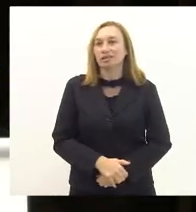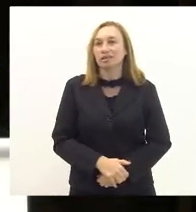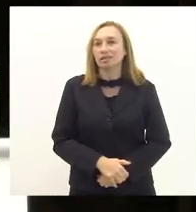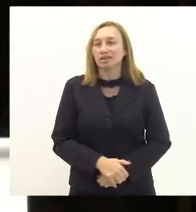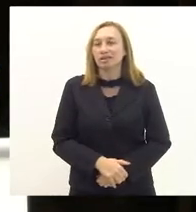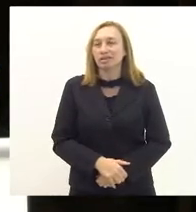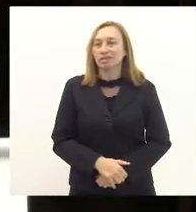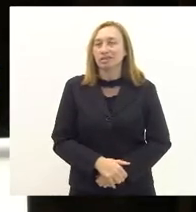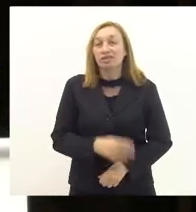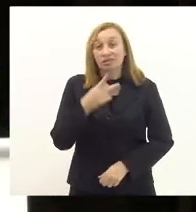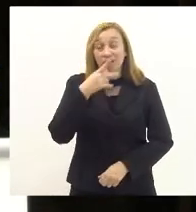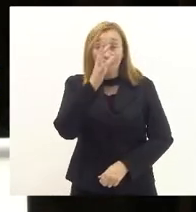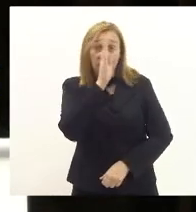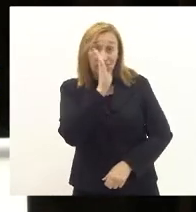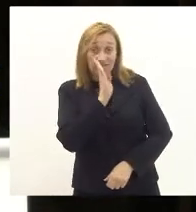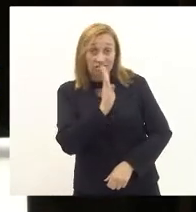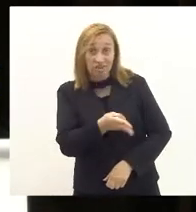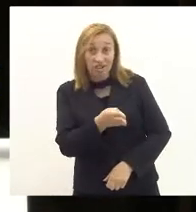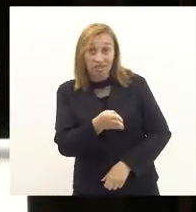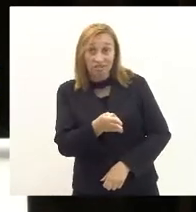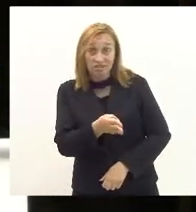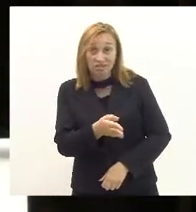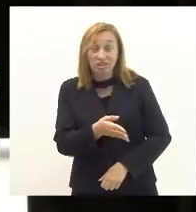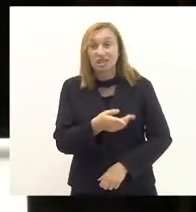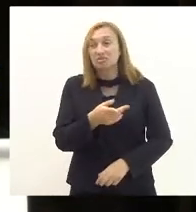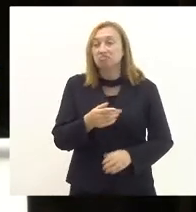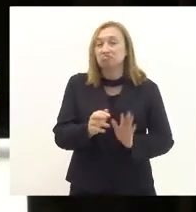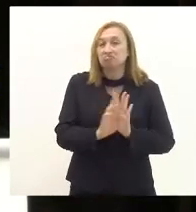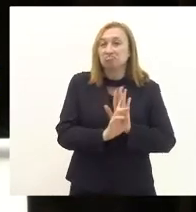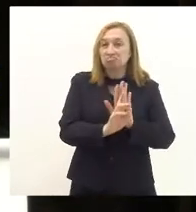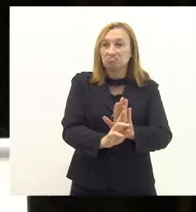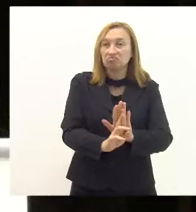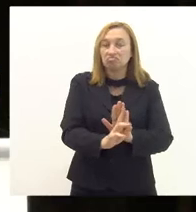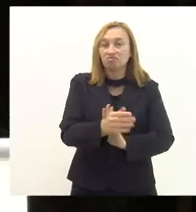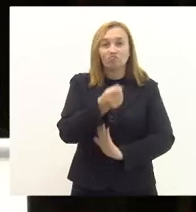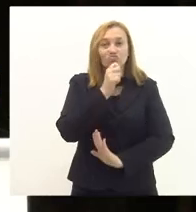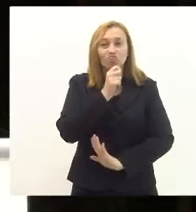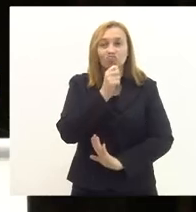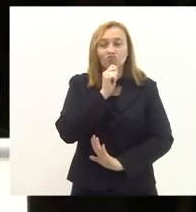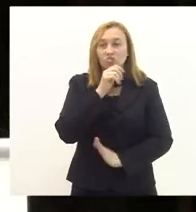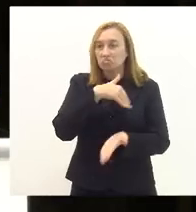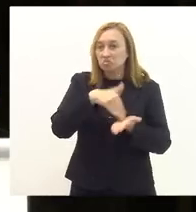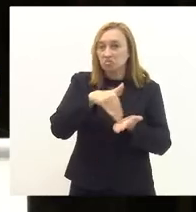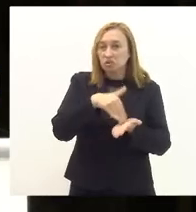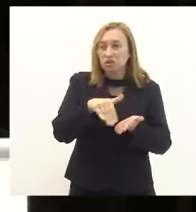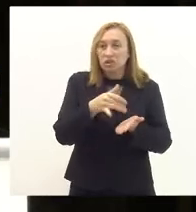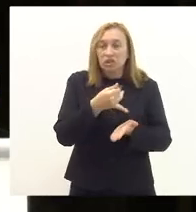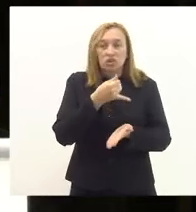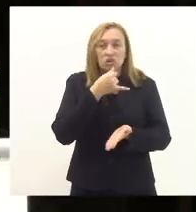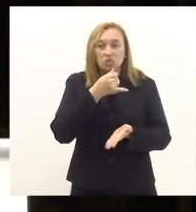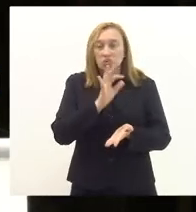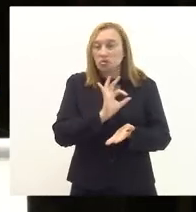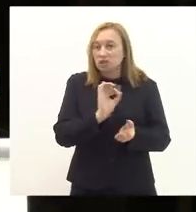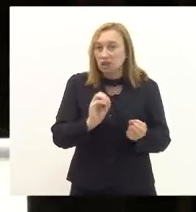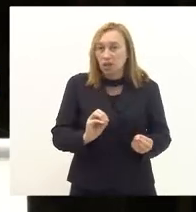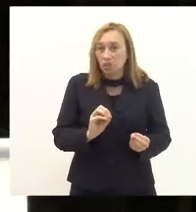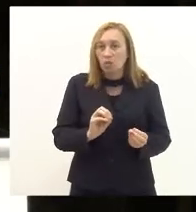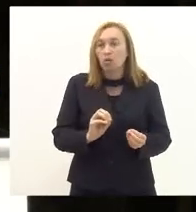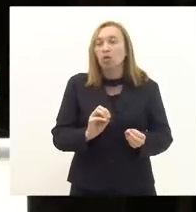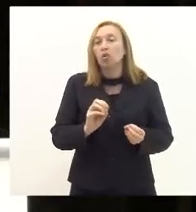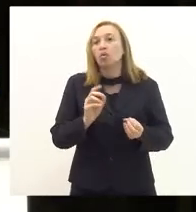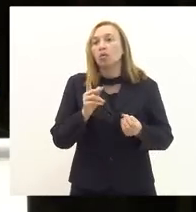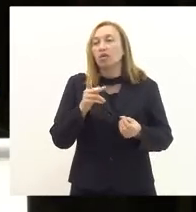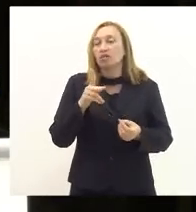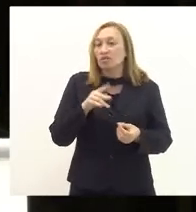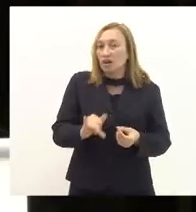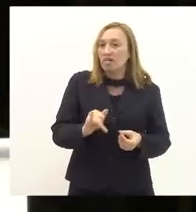dizer diretamente ao ponto, nenhum representante de secretaria se sinta ofendido ou ofendida com o que vai